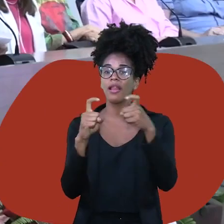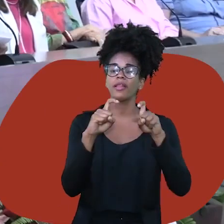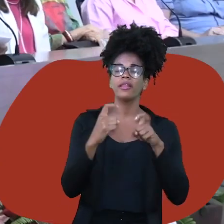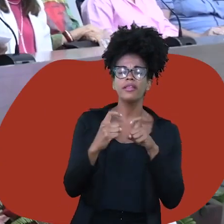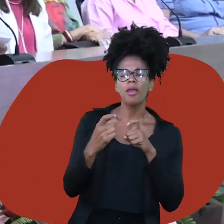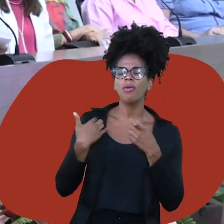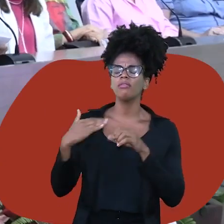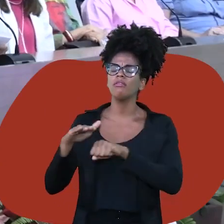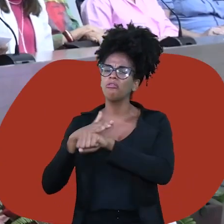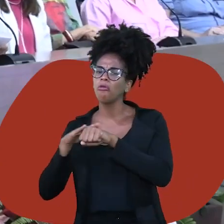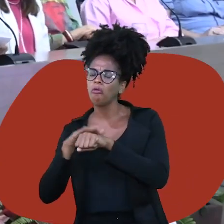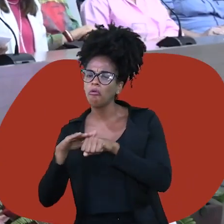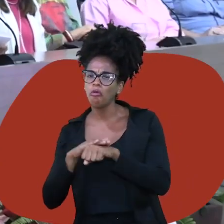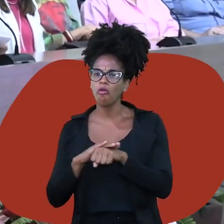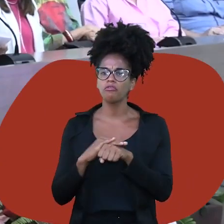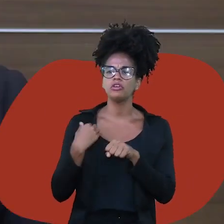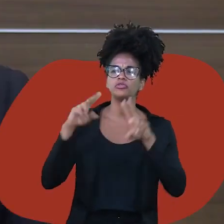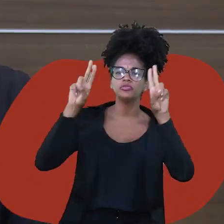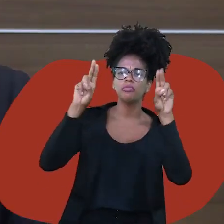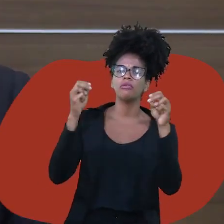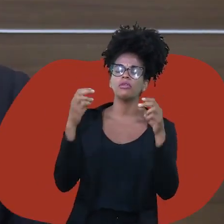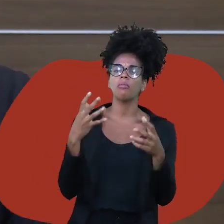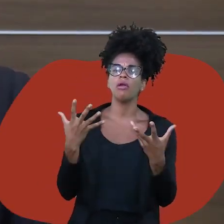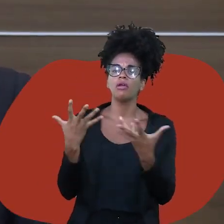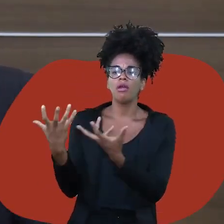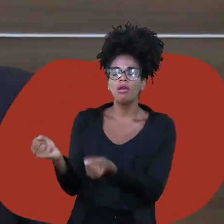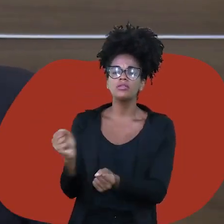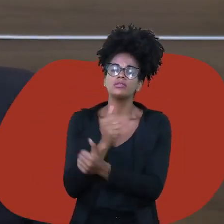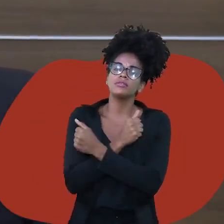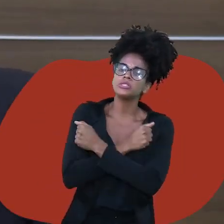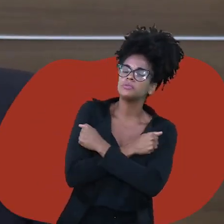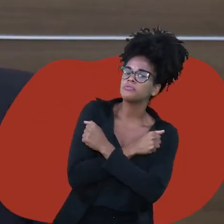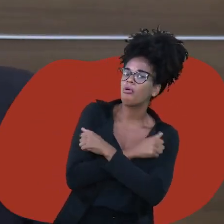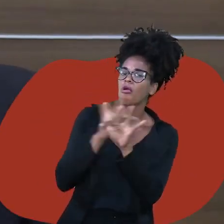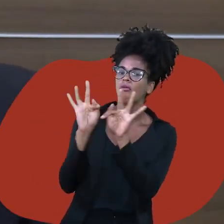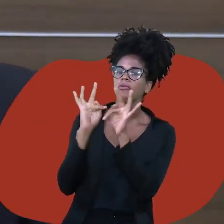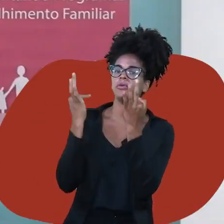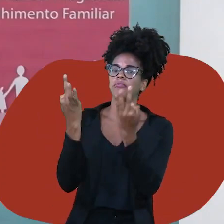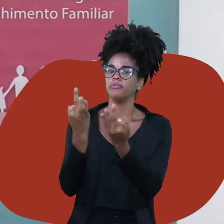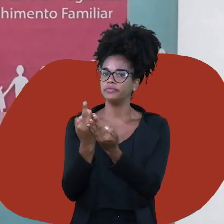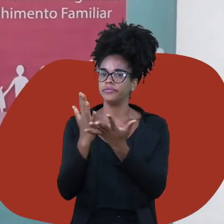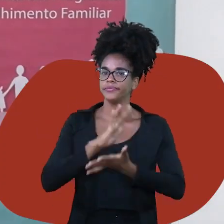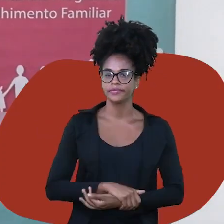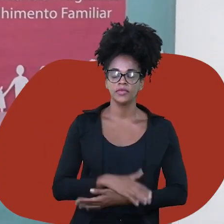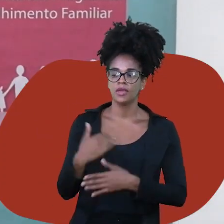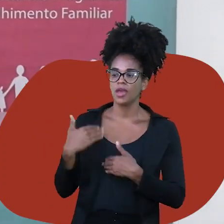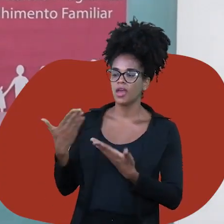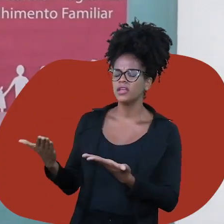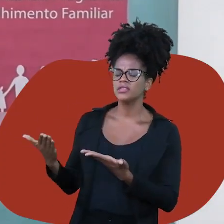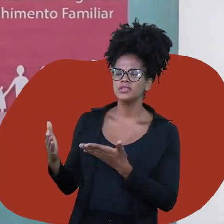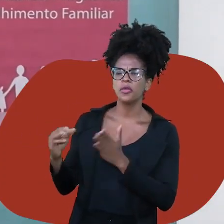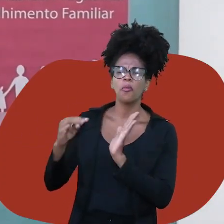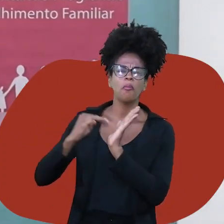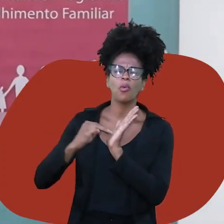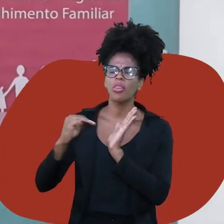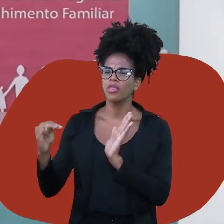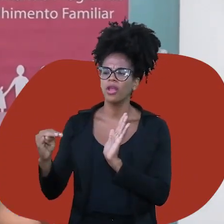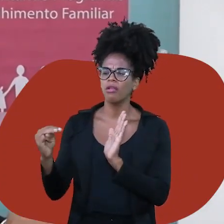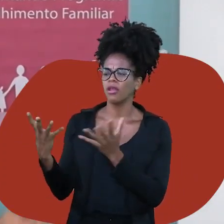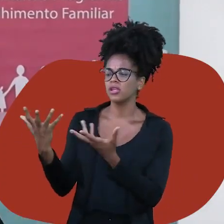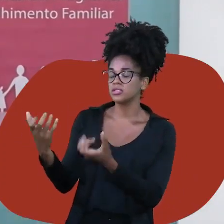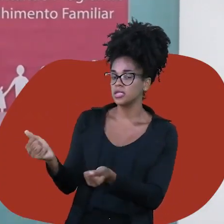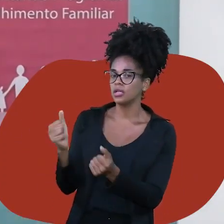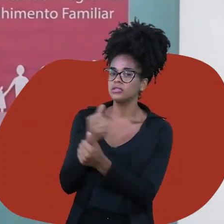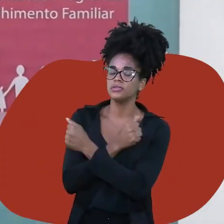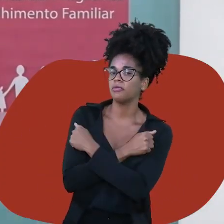oportunidade de debater e tirar dúvidas sobre o acolhimento familiar. Essa modalidade de acolhimento, né, ao contrário